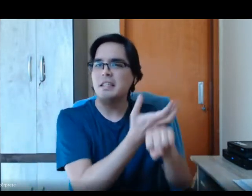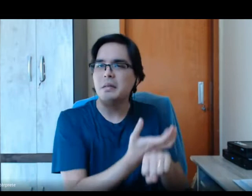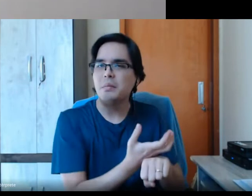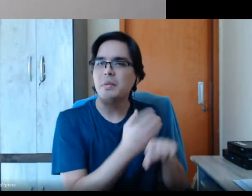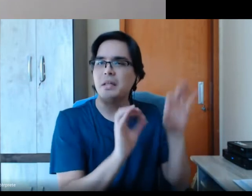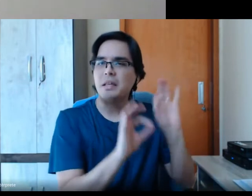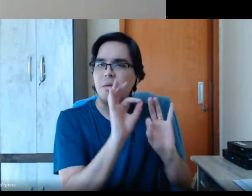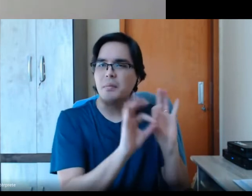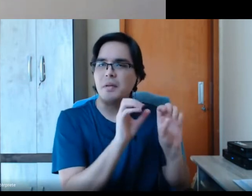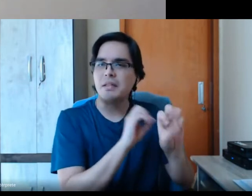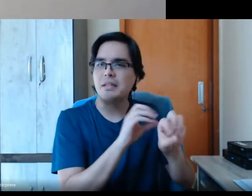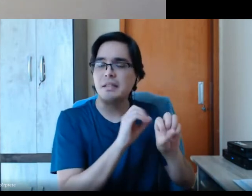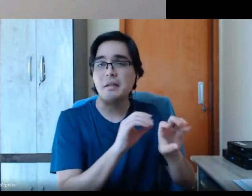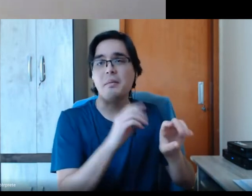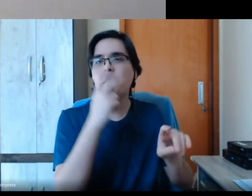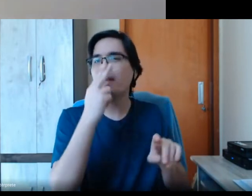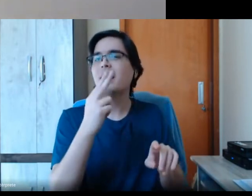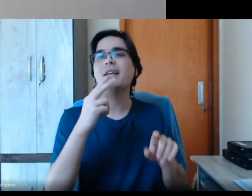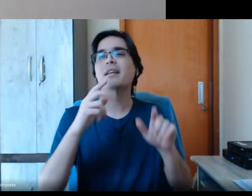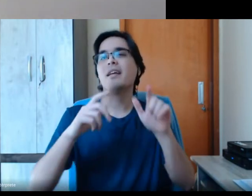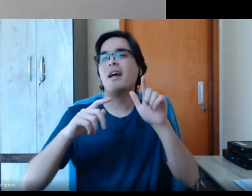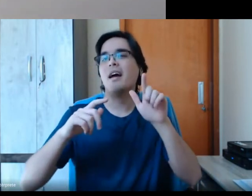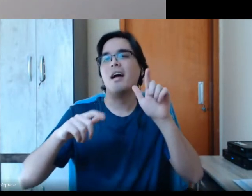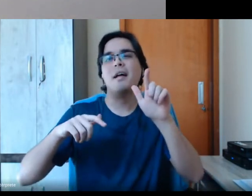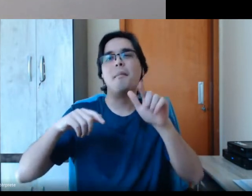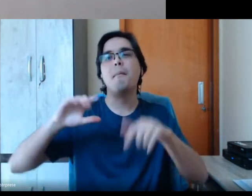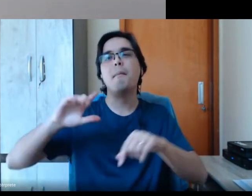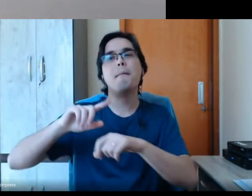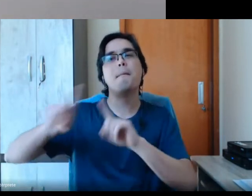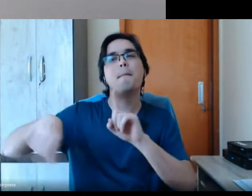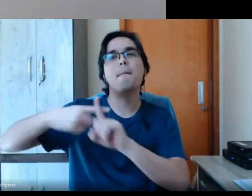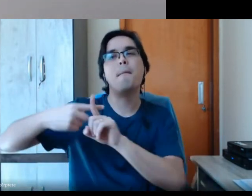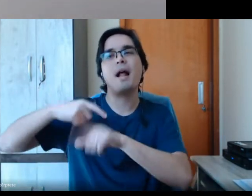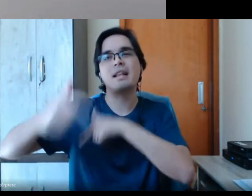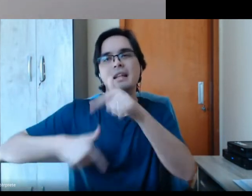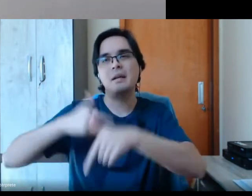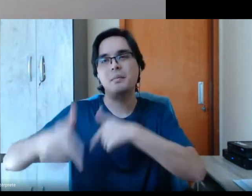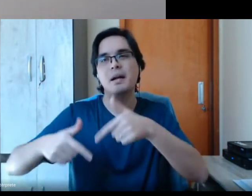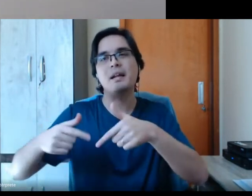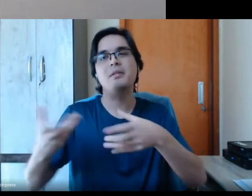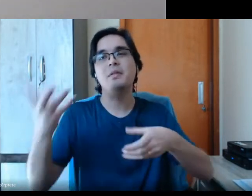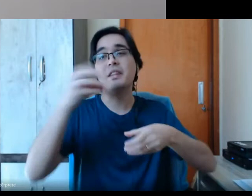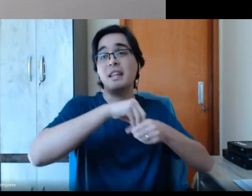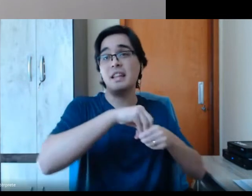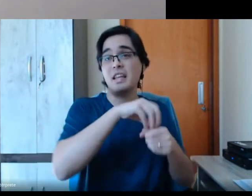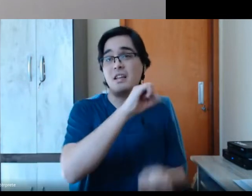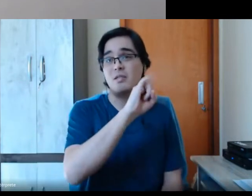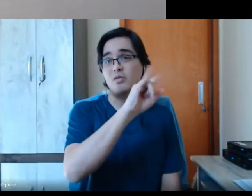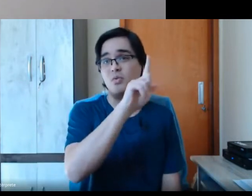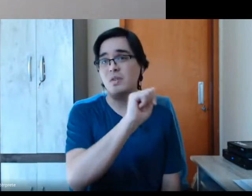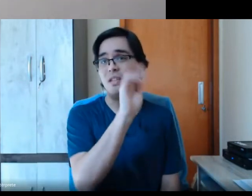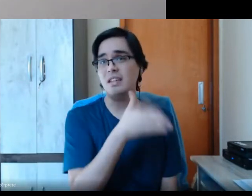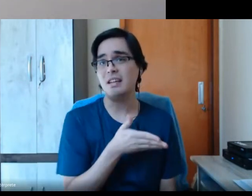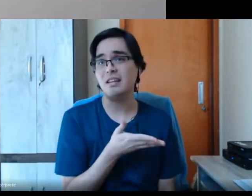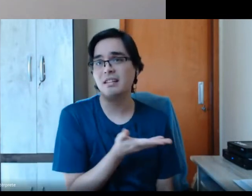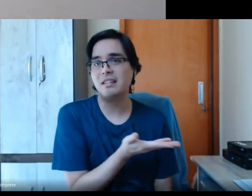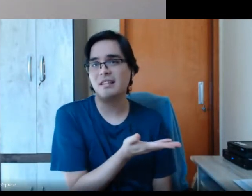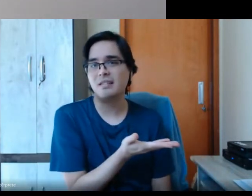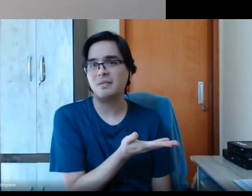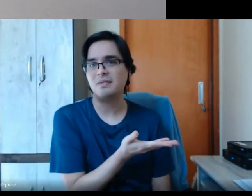Vamos passar a palavra para o próximo, a gente já está anotando aqui, viu, Nassim, a questão das referências, né, das referências e do